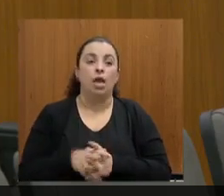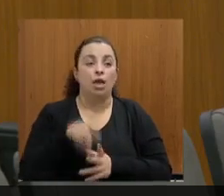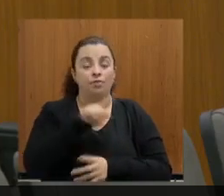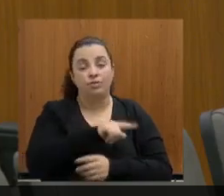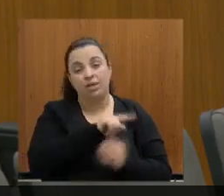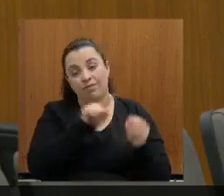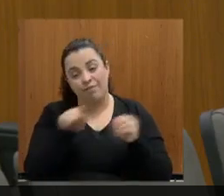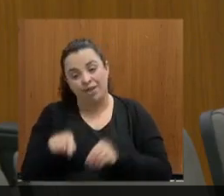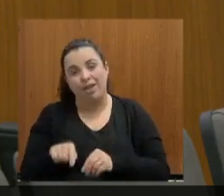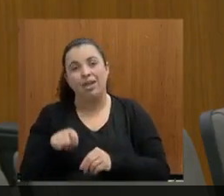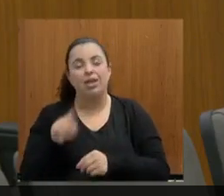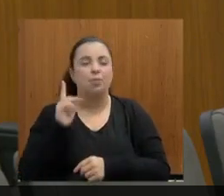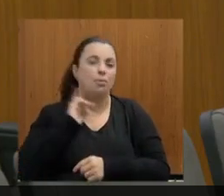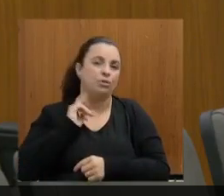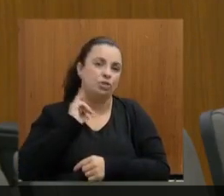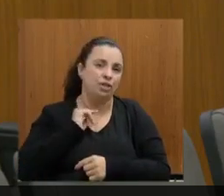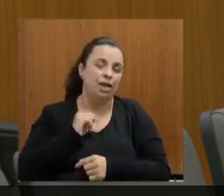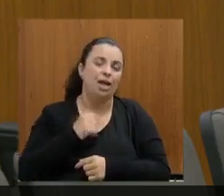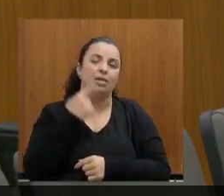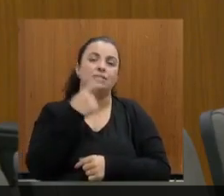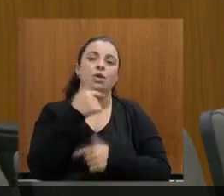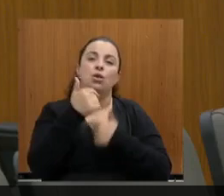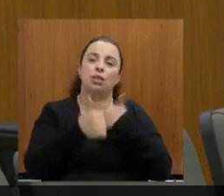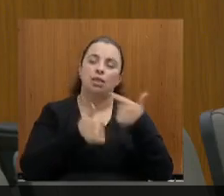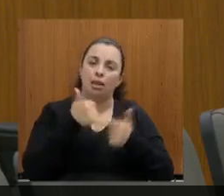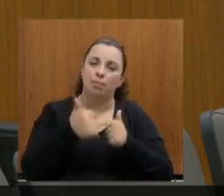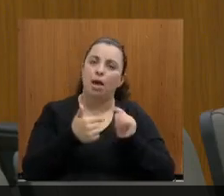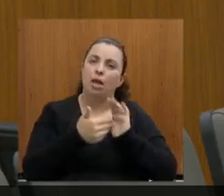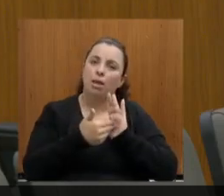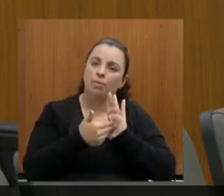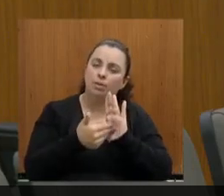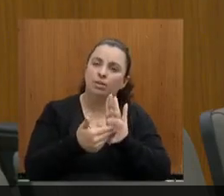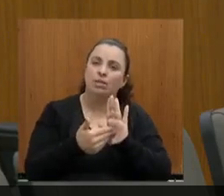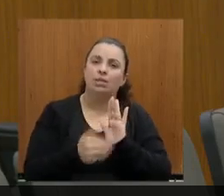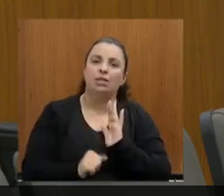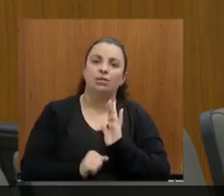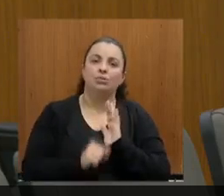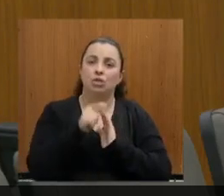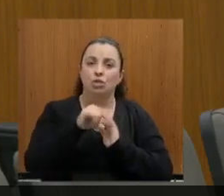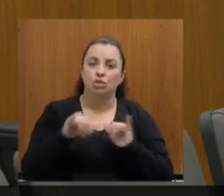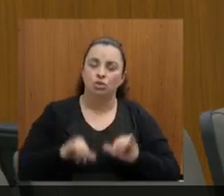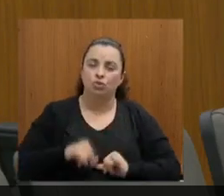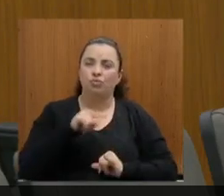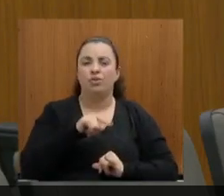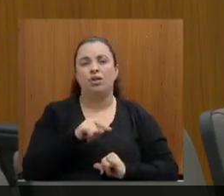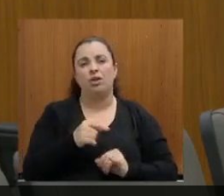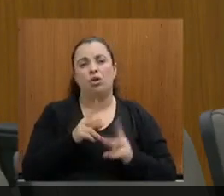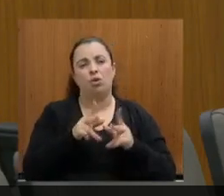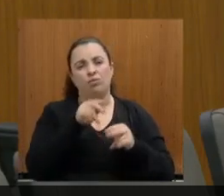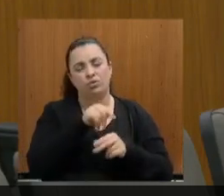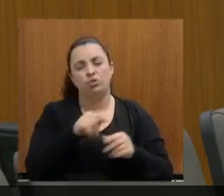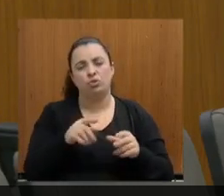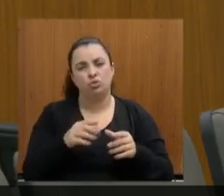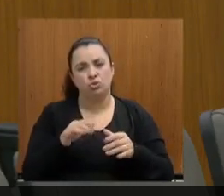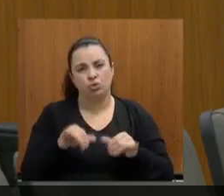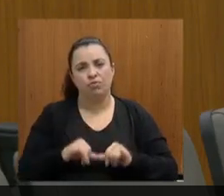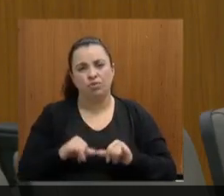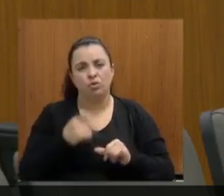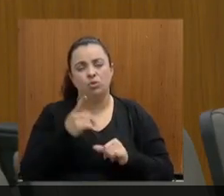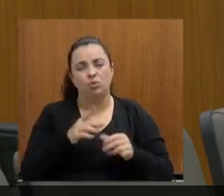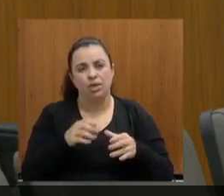e apresentando todo esse trabalho e passar pelo que o senhor passou isso equipe passou não é